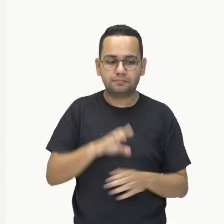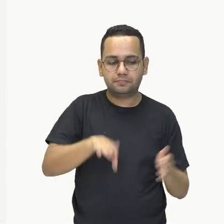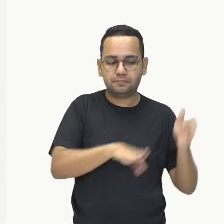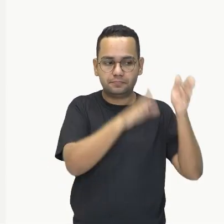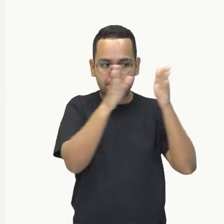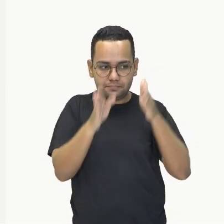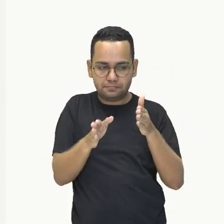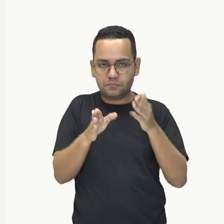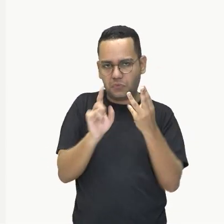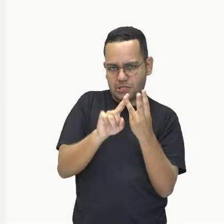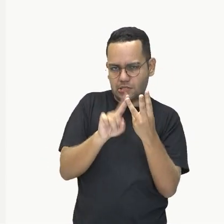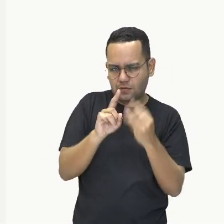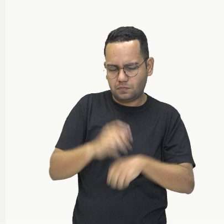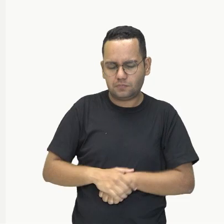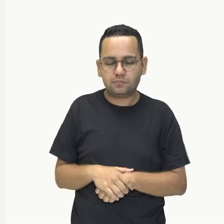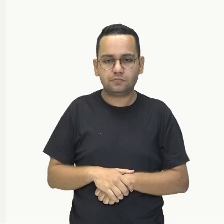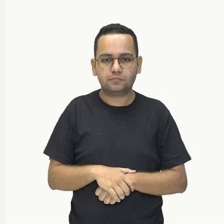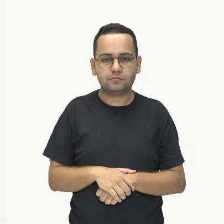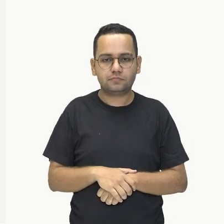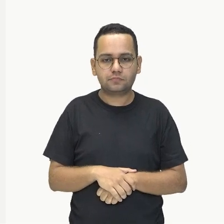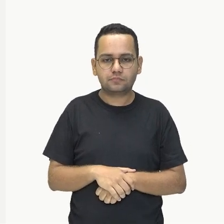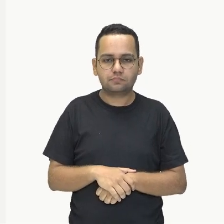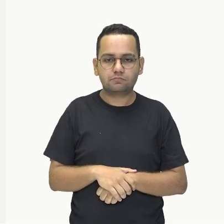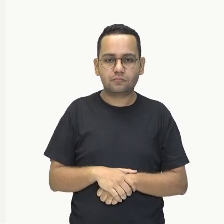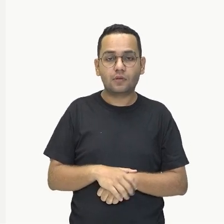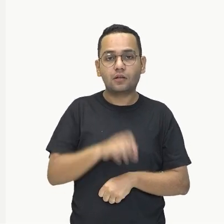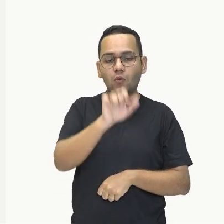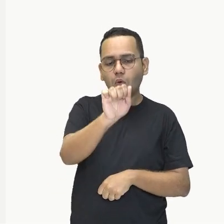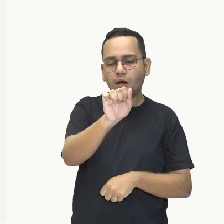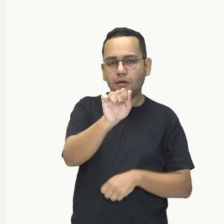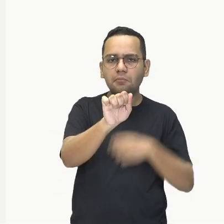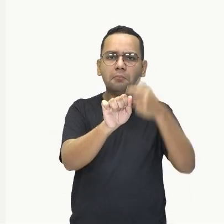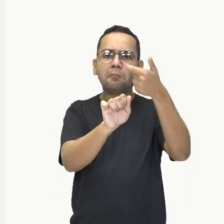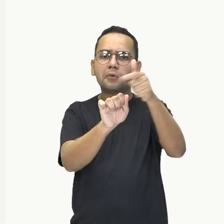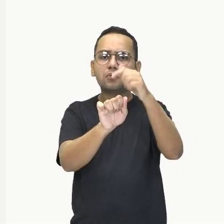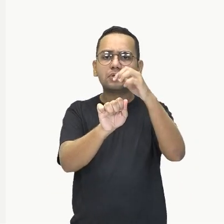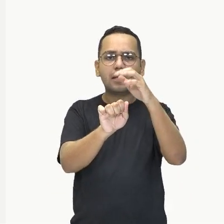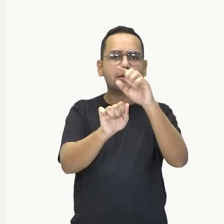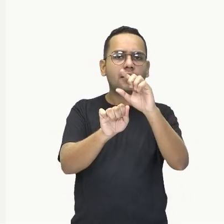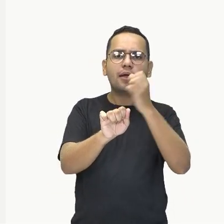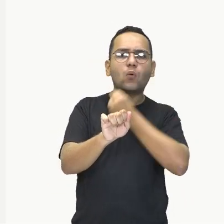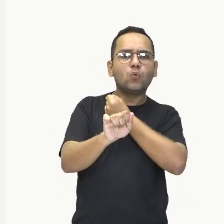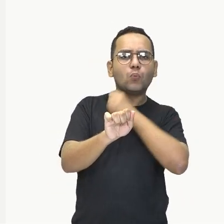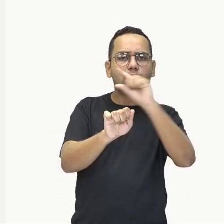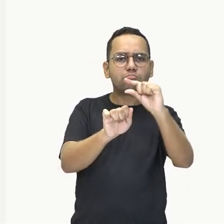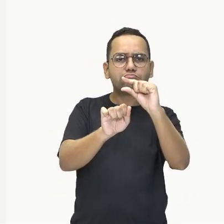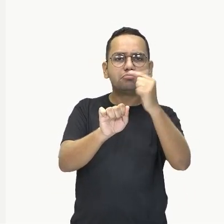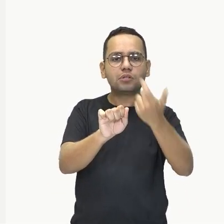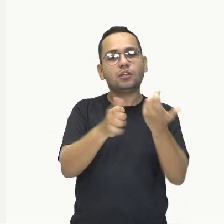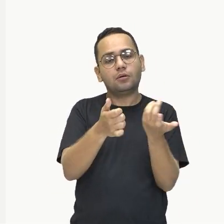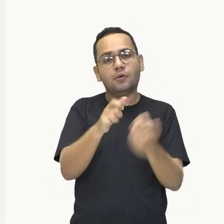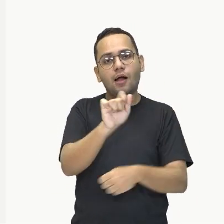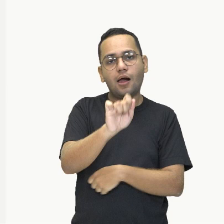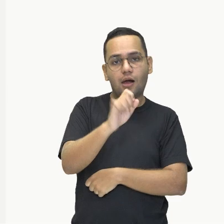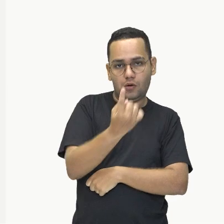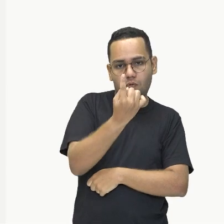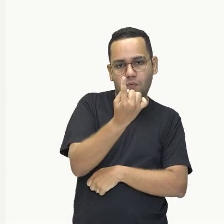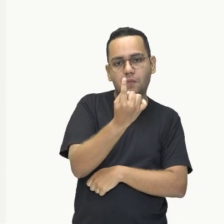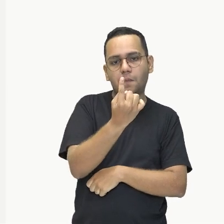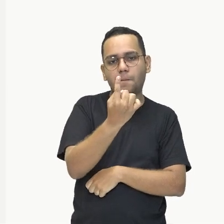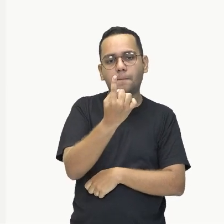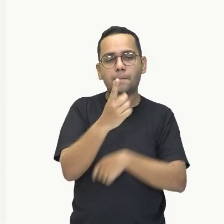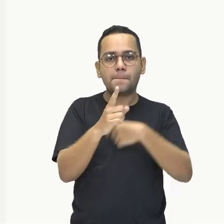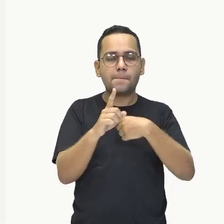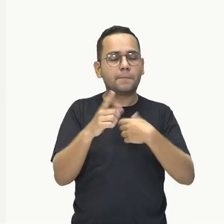terceiro termo, quando não aparece, eu sei que é 1. Então, o A é elevado a 1 e o x é ao quadrado,